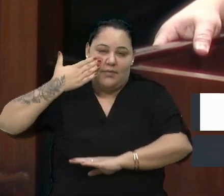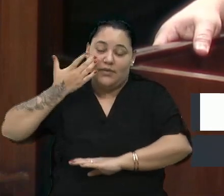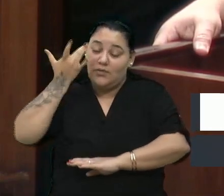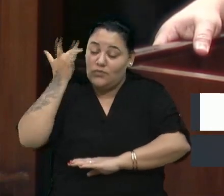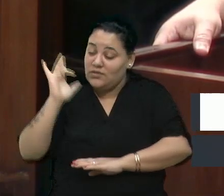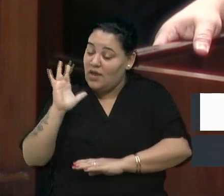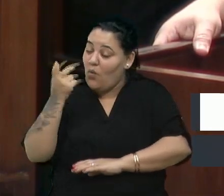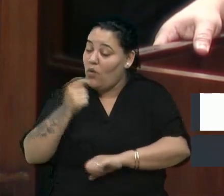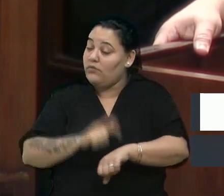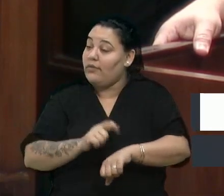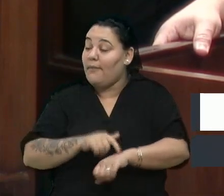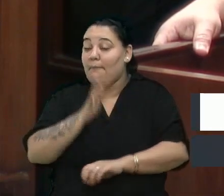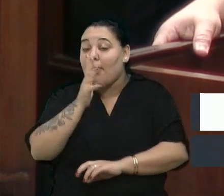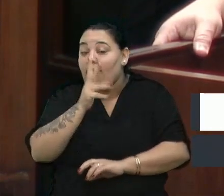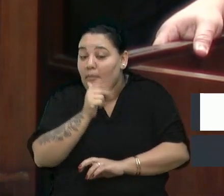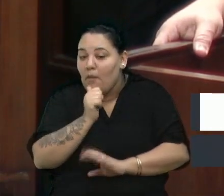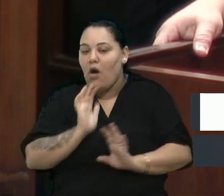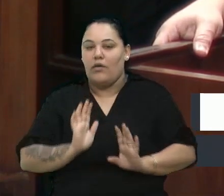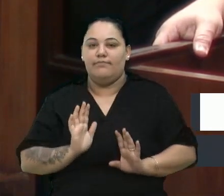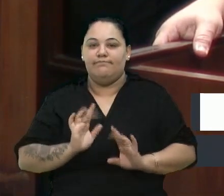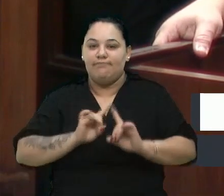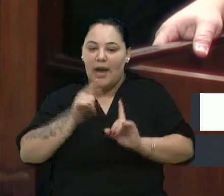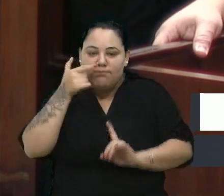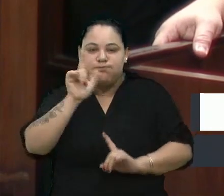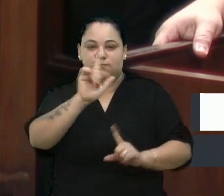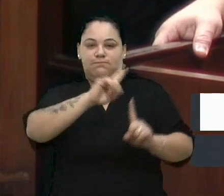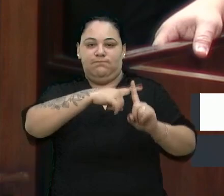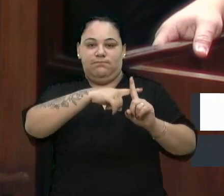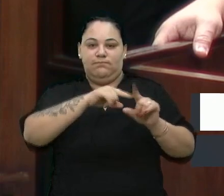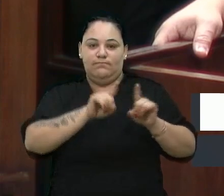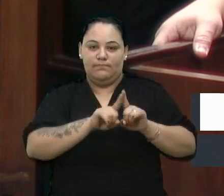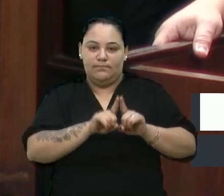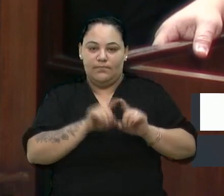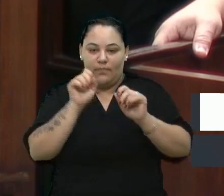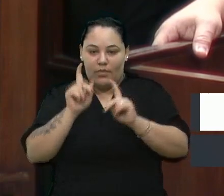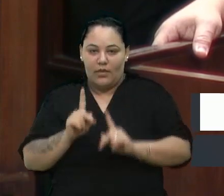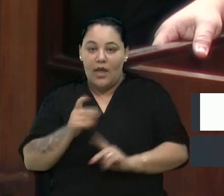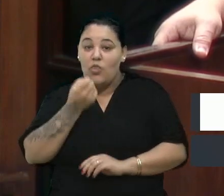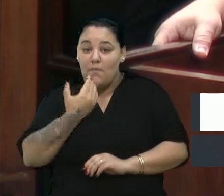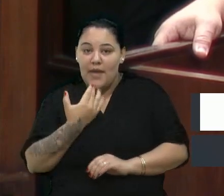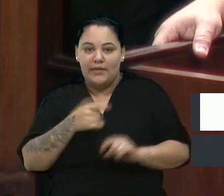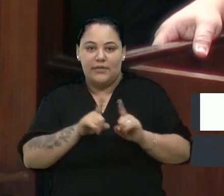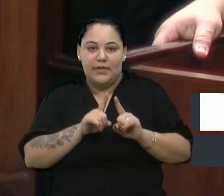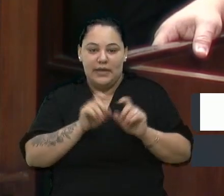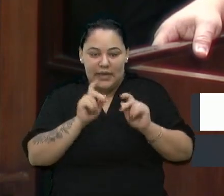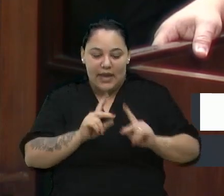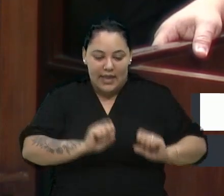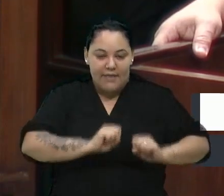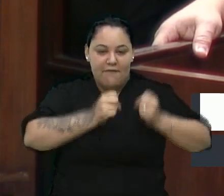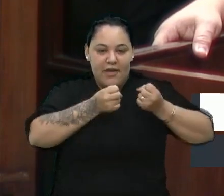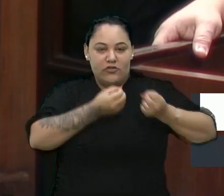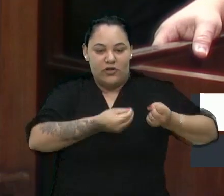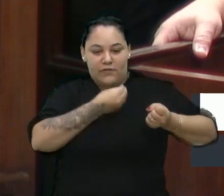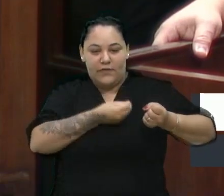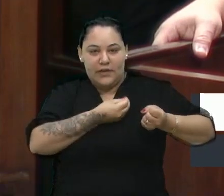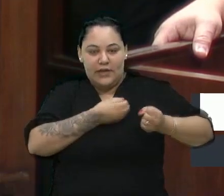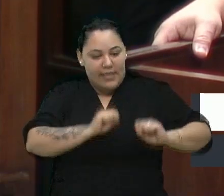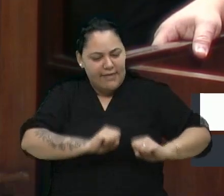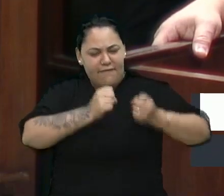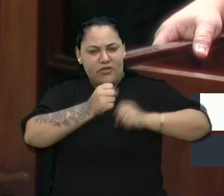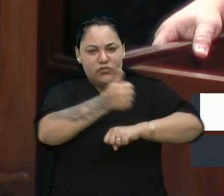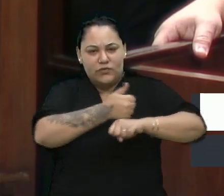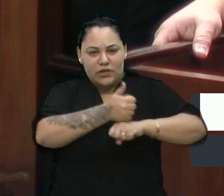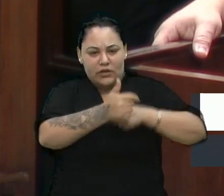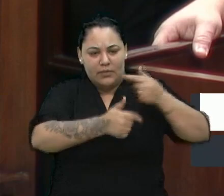demorar. Mas foi uma vitória positiva para quem é do bem, para quem defende a vida, para quem defende o trabalhador.